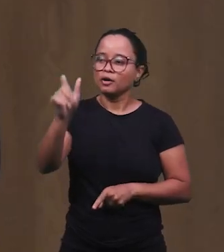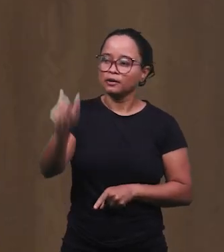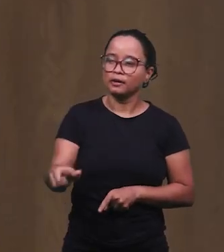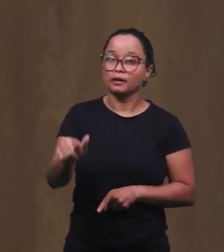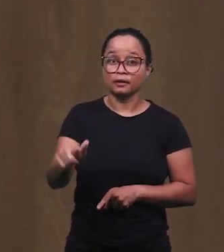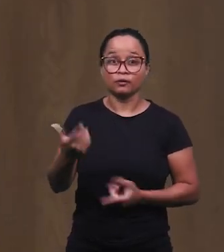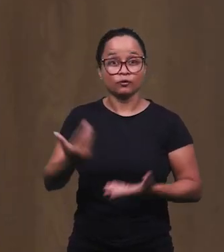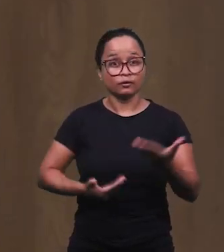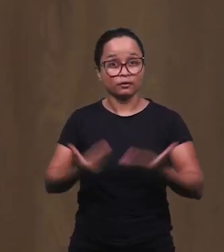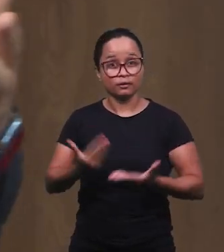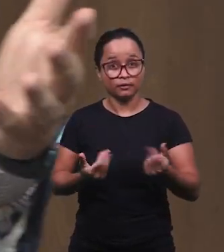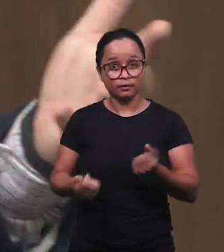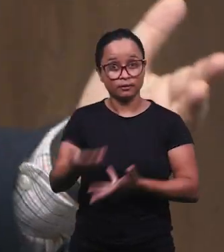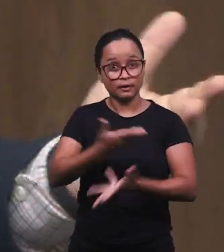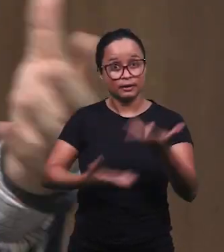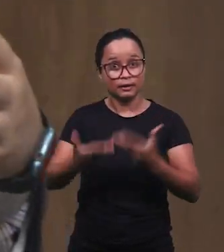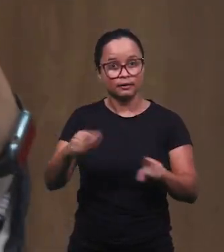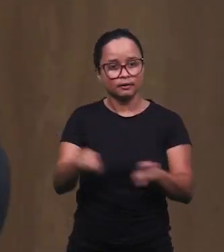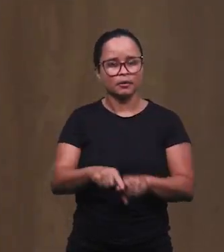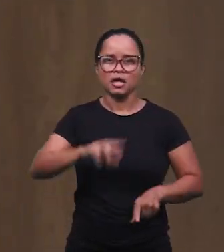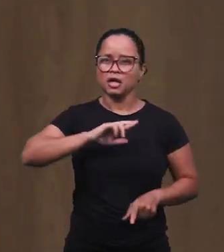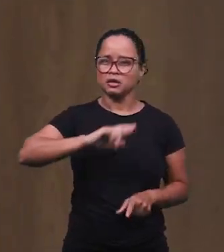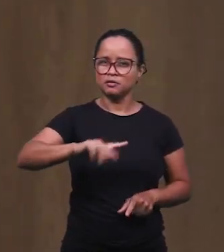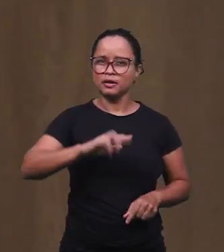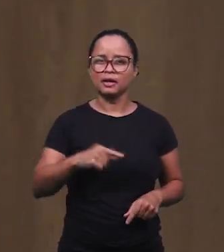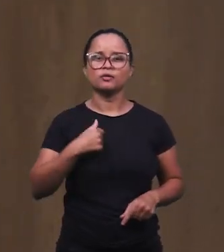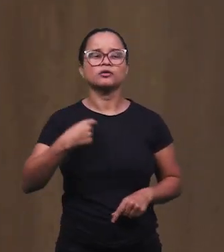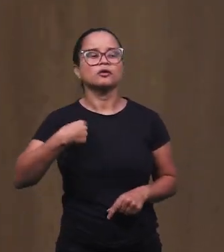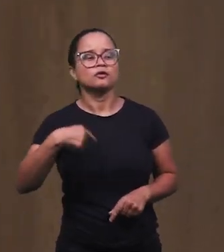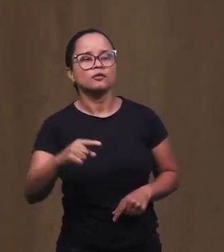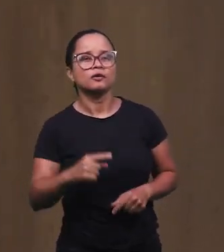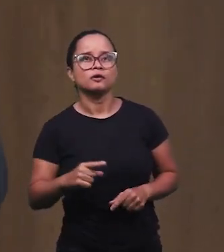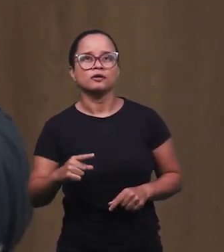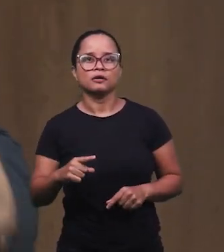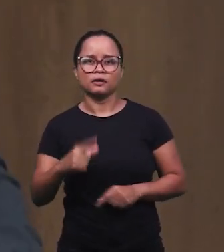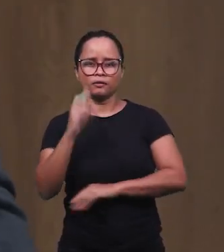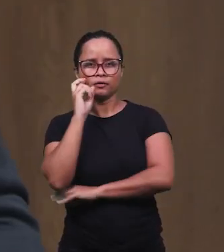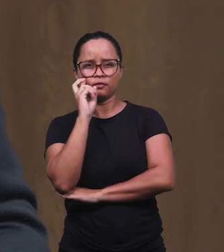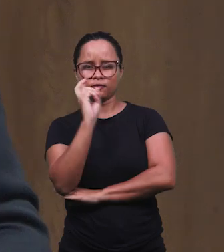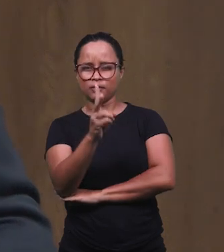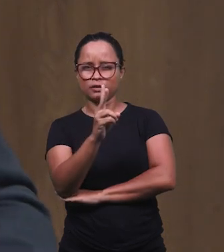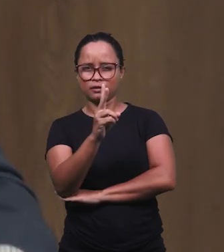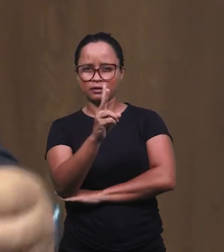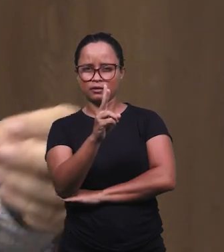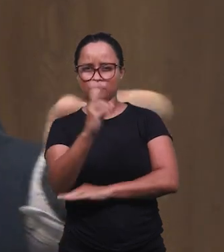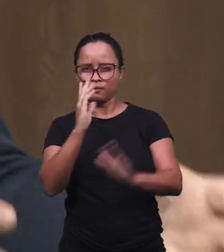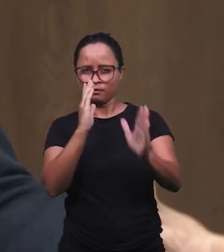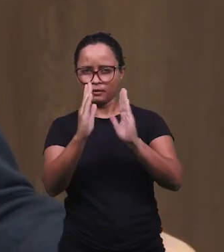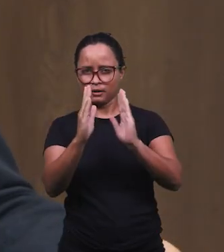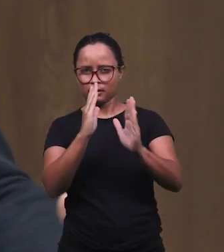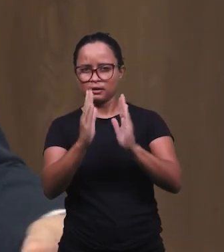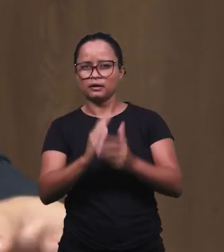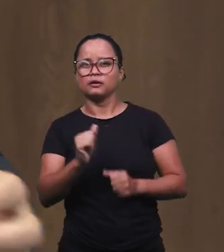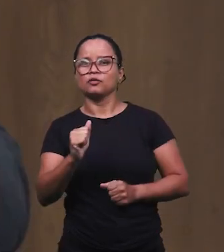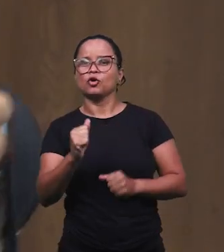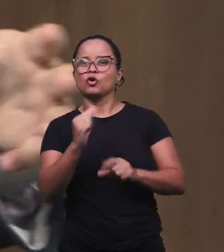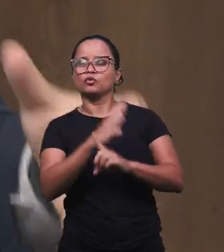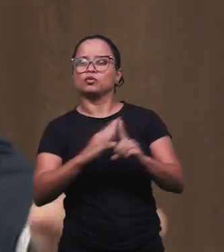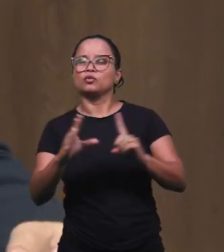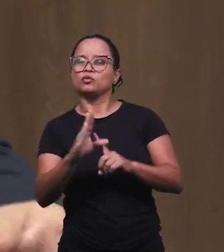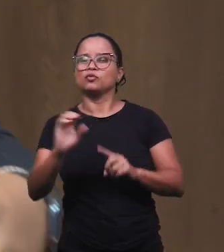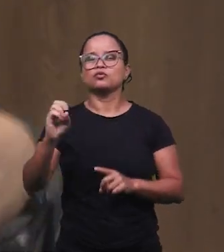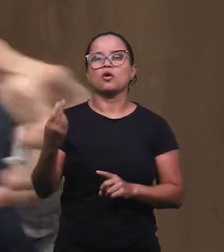que faz parte e também quem não é, porque quando eu vou lá e posto um trecho do culto, um trecho dos louvores, o que